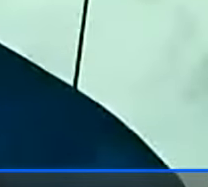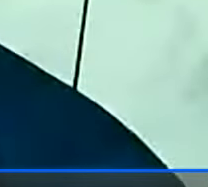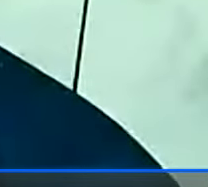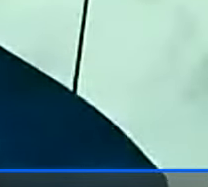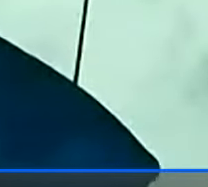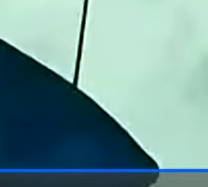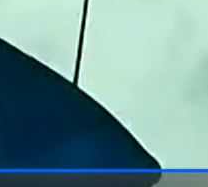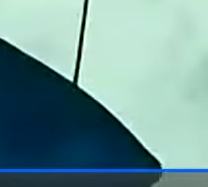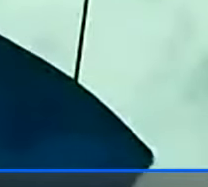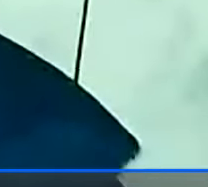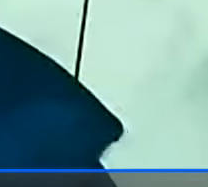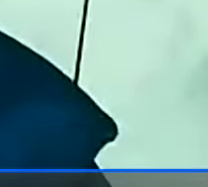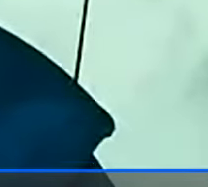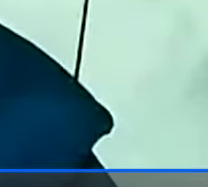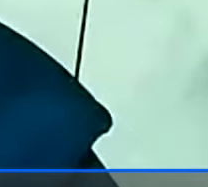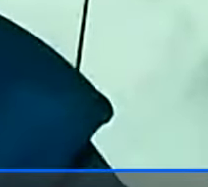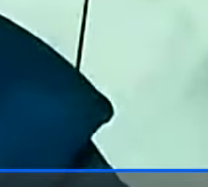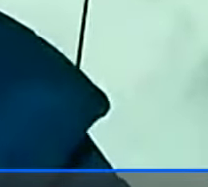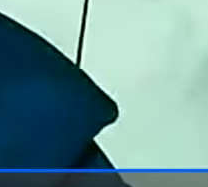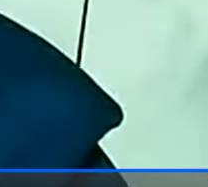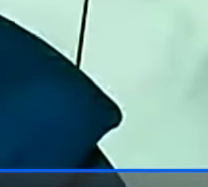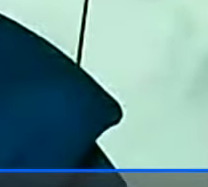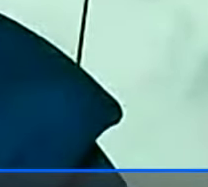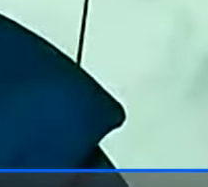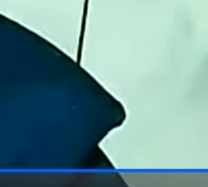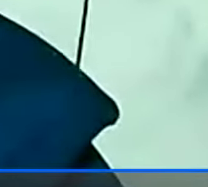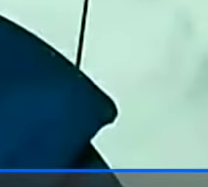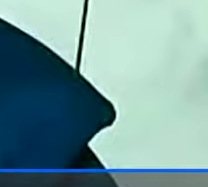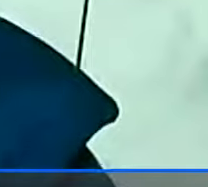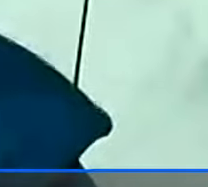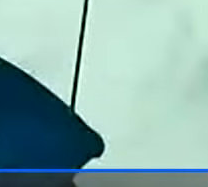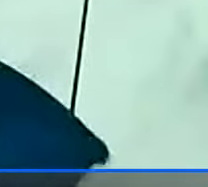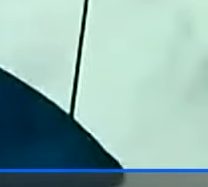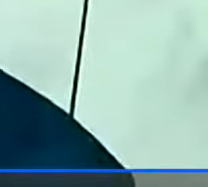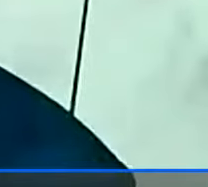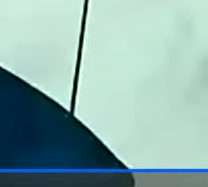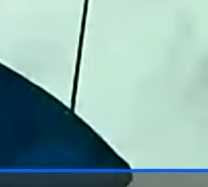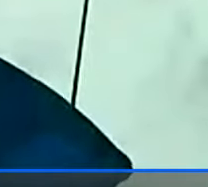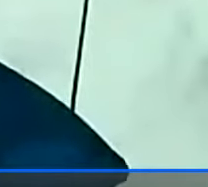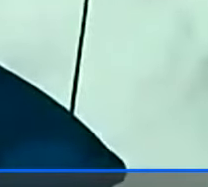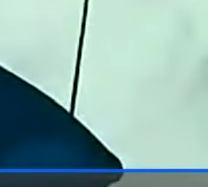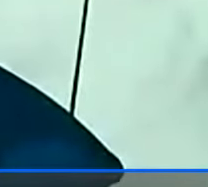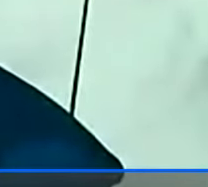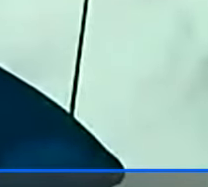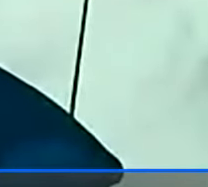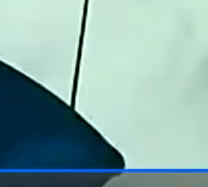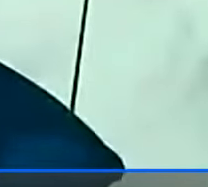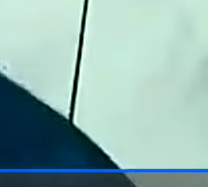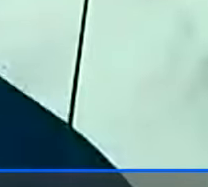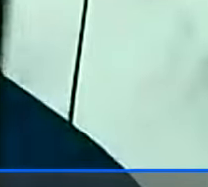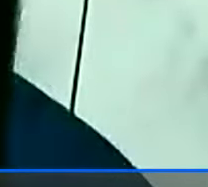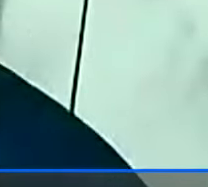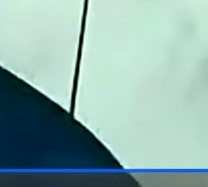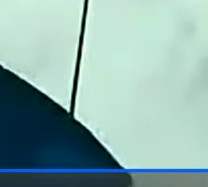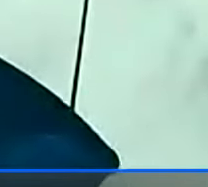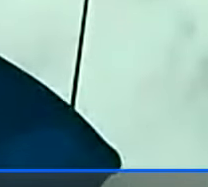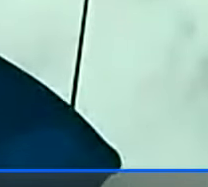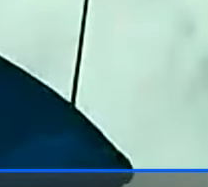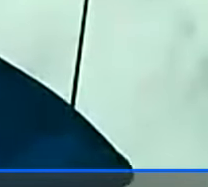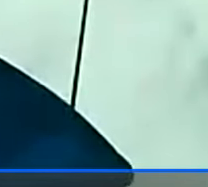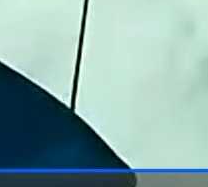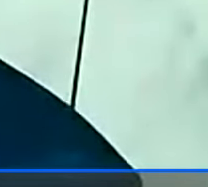essas ampliações, porque é muito mais simples nós ampliarmos onde já tem. Essa escola ela já está